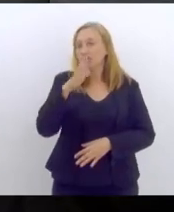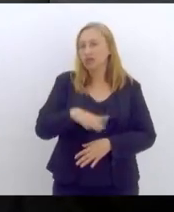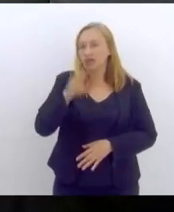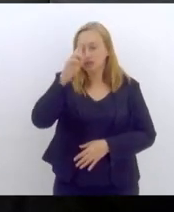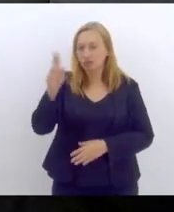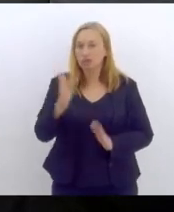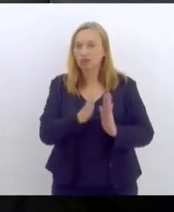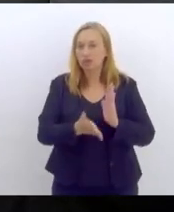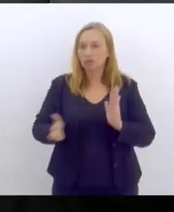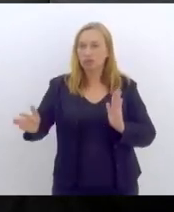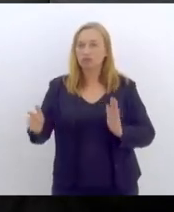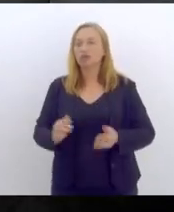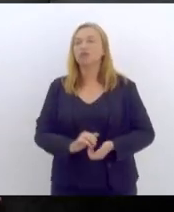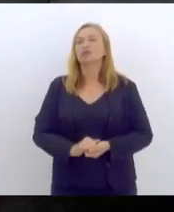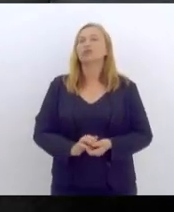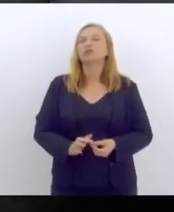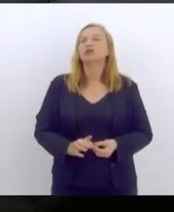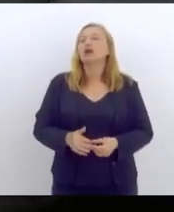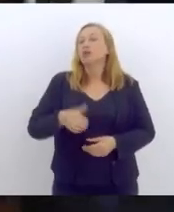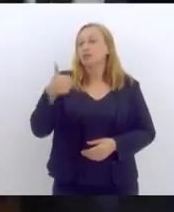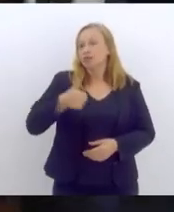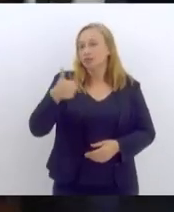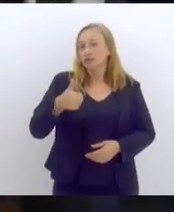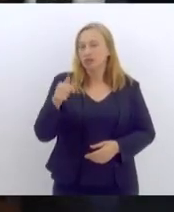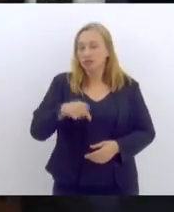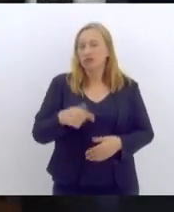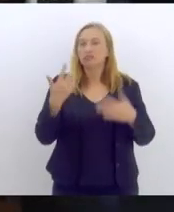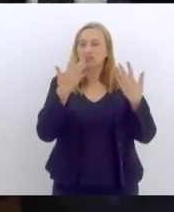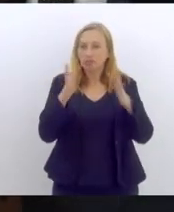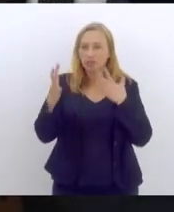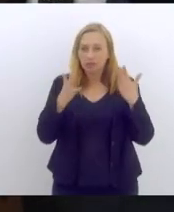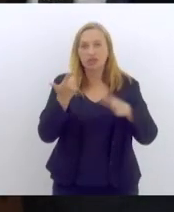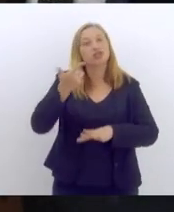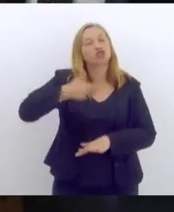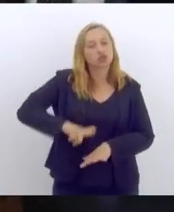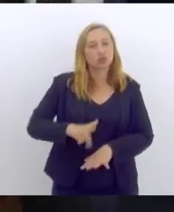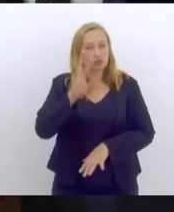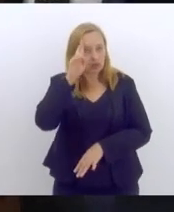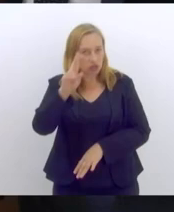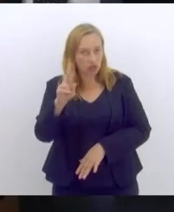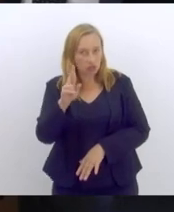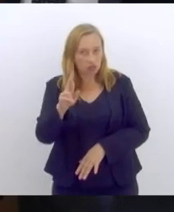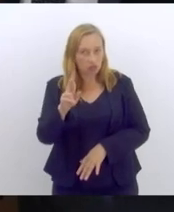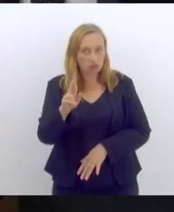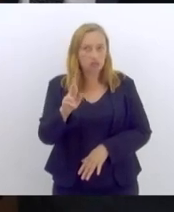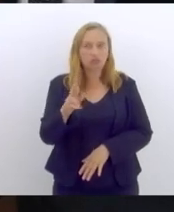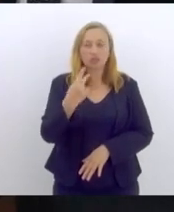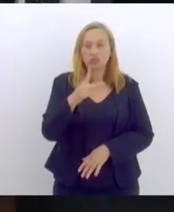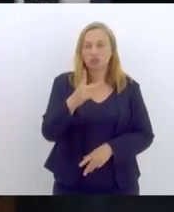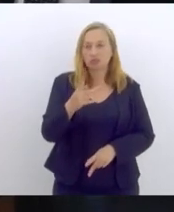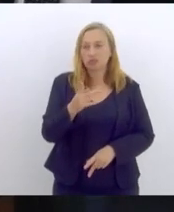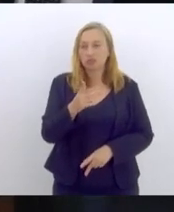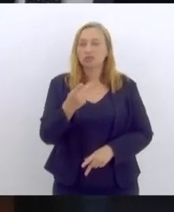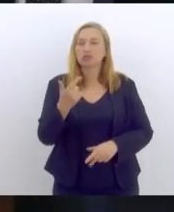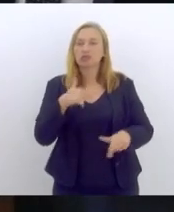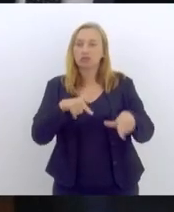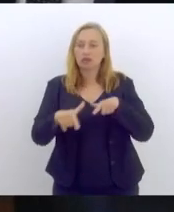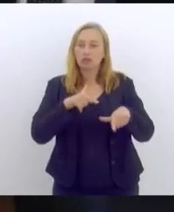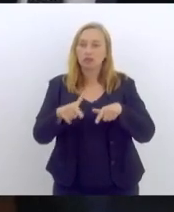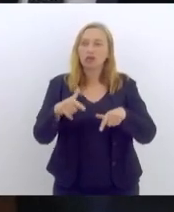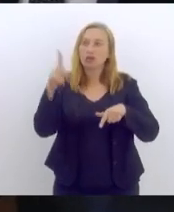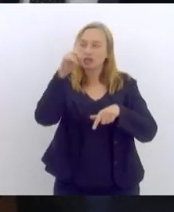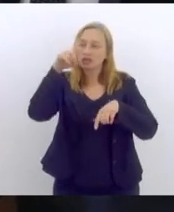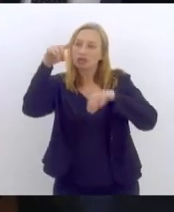ordem. Presidente, primeiro aqui, parabenizá-lo mais uma vez, o senhor, pelo mandato. Papai do céu abençoe não